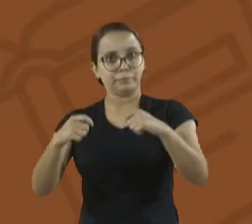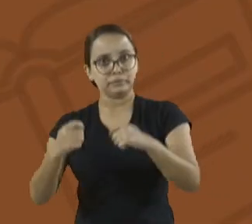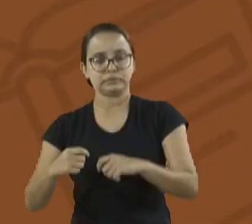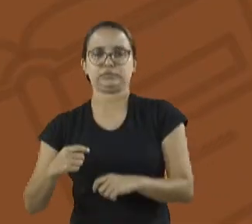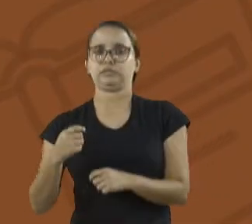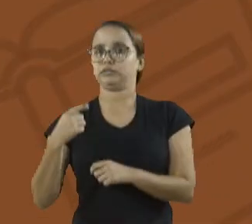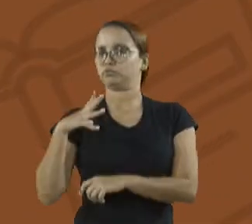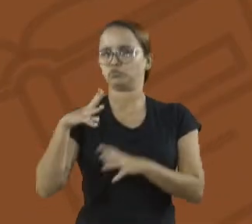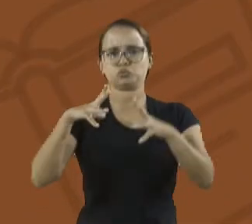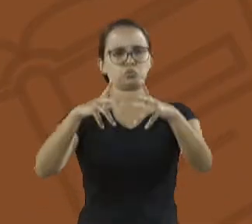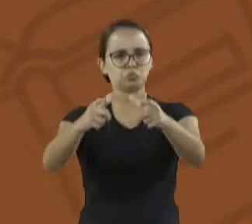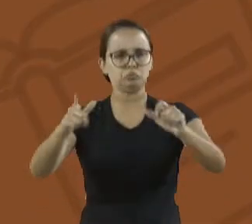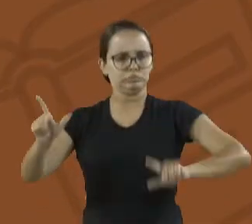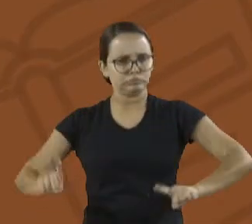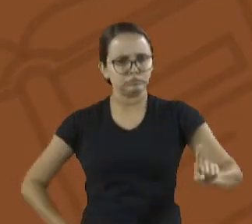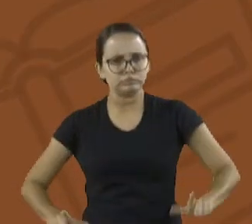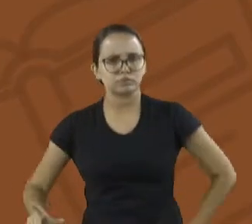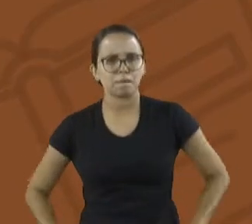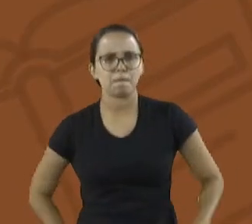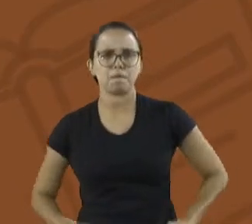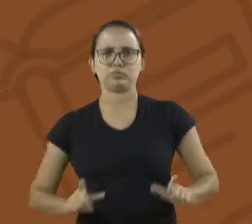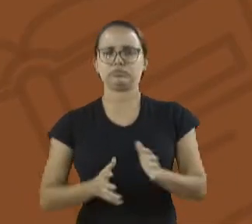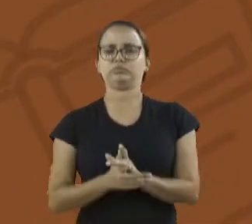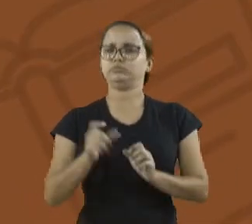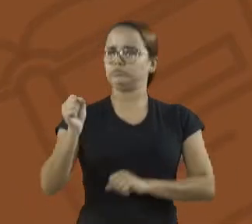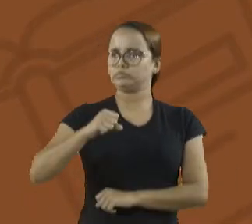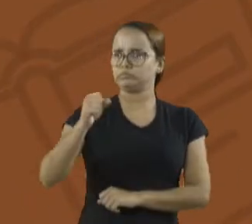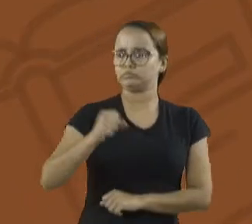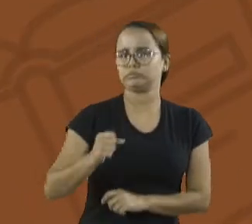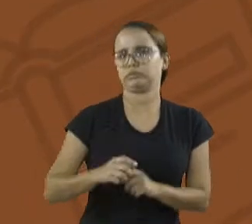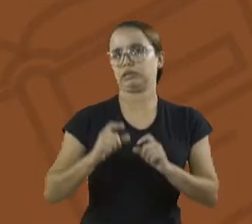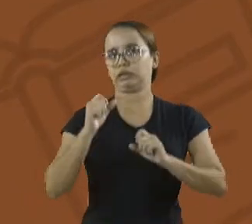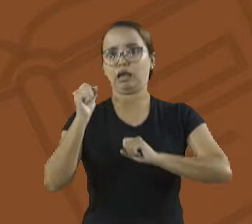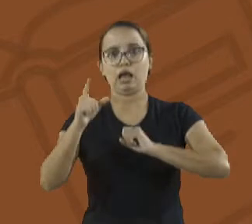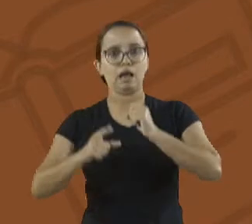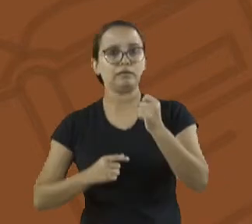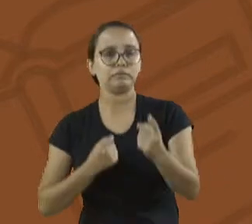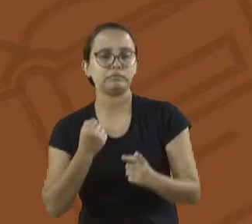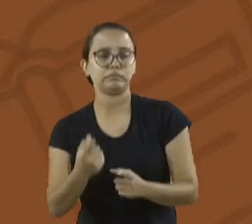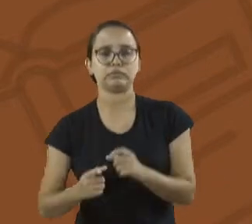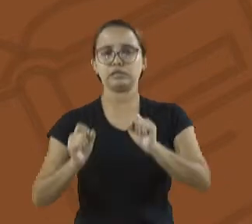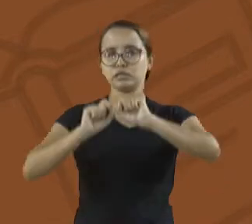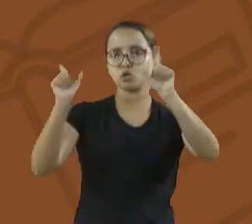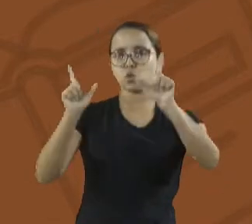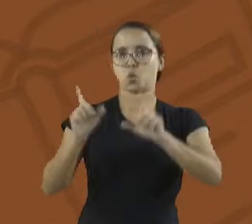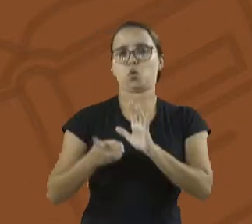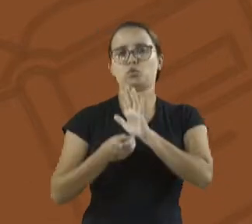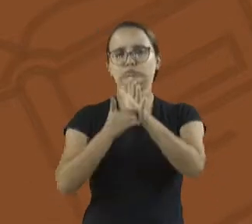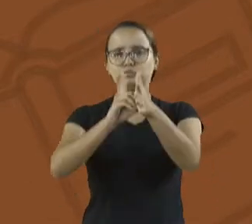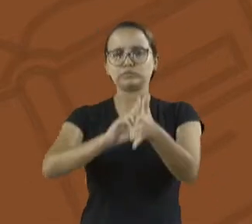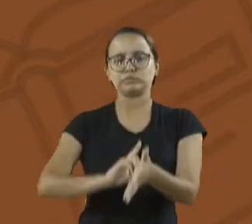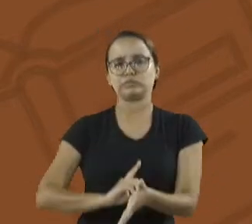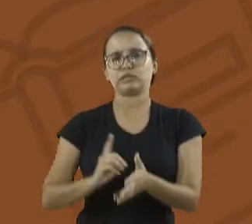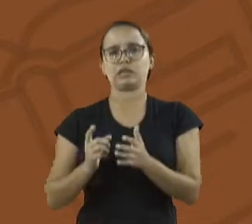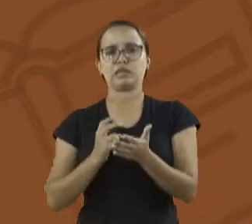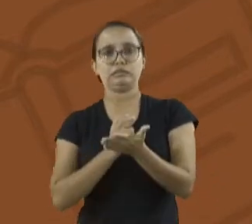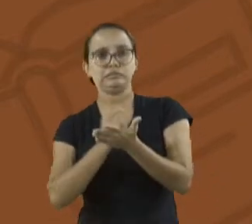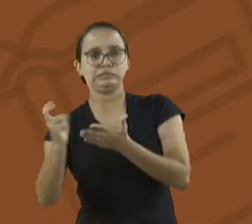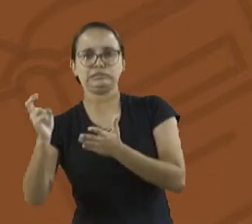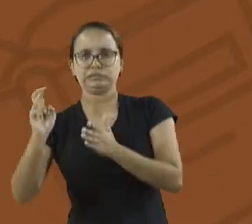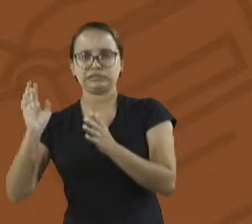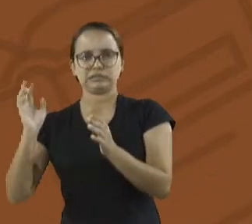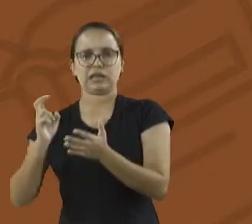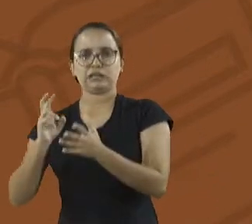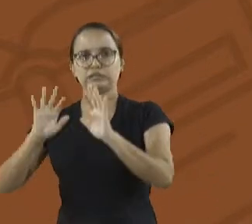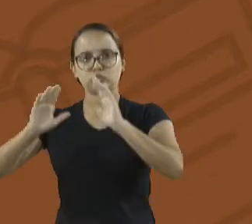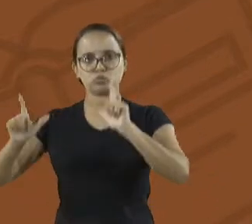sim, a nossa saúde. Quem larga cedo, quem acorda tarde, quem tem que pegar 2, 3, 4 conduções para chegar ao